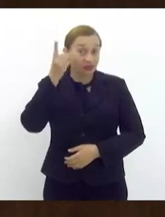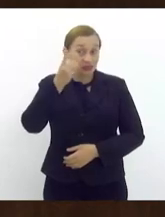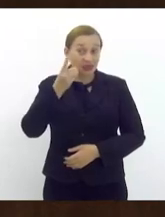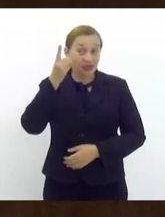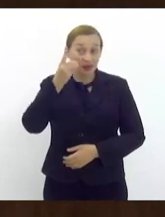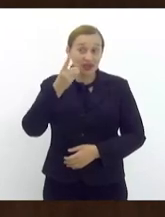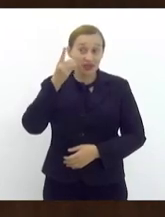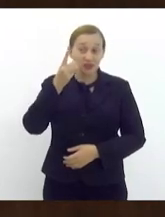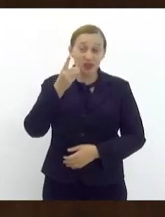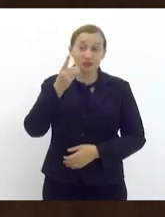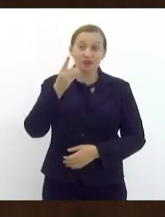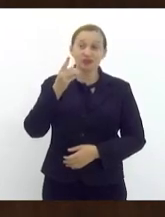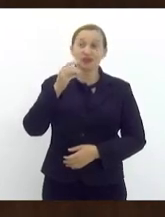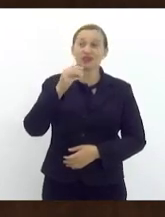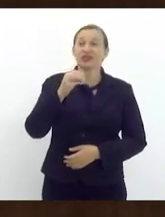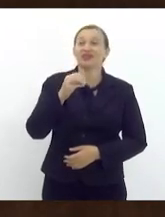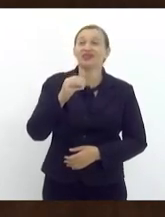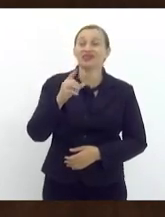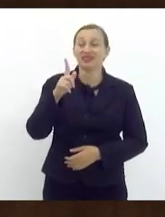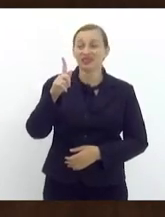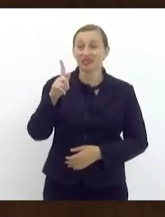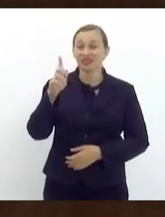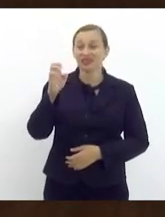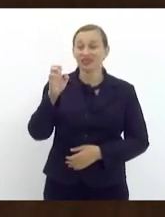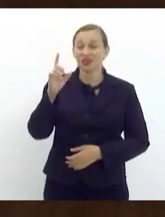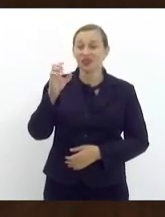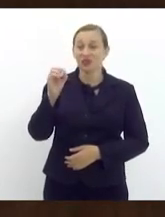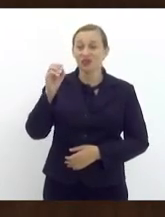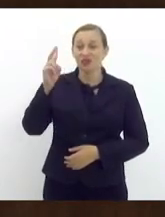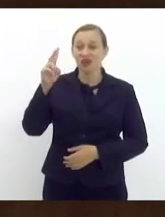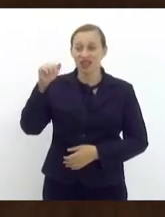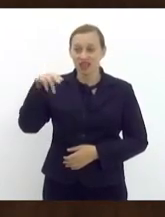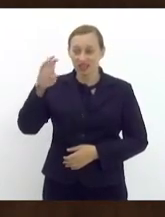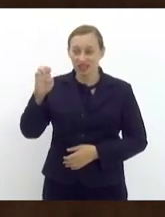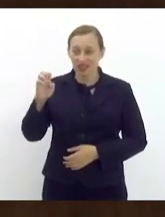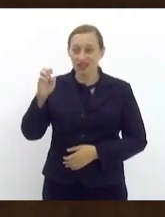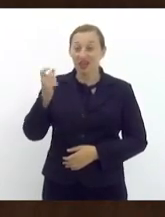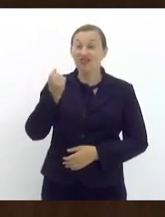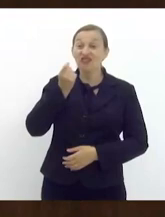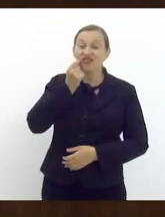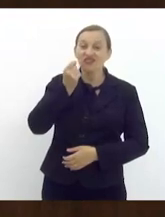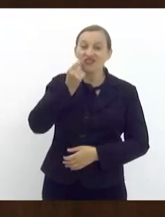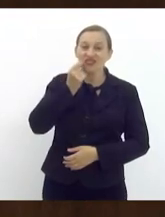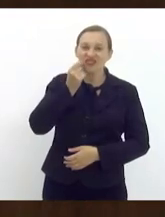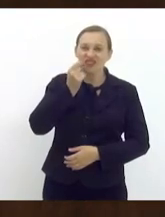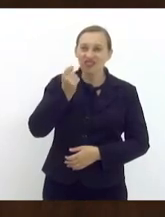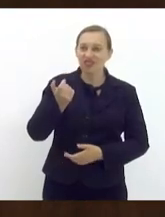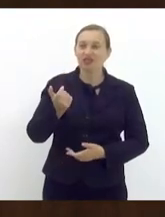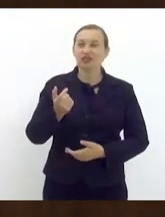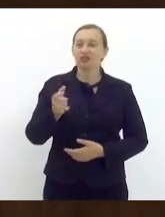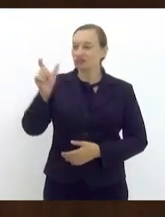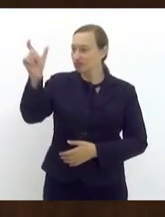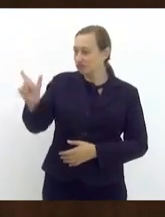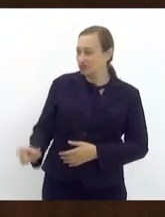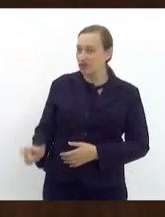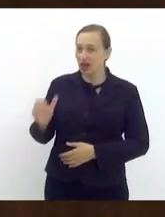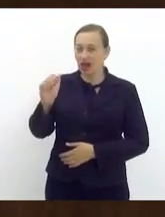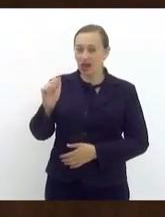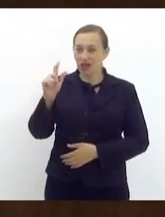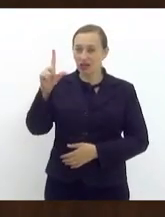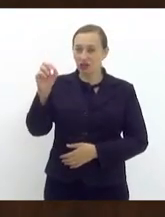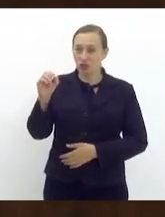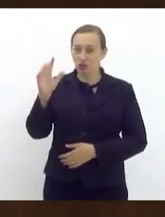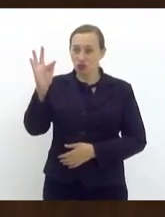Ratinho, quero aqui deixar o meu voto consignado por senhor Adolfo Konder, uma pessoa que tem